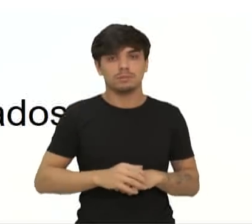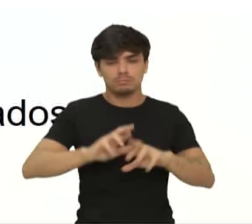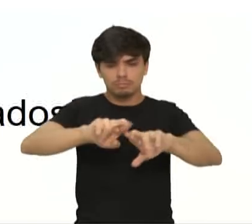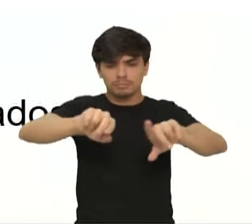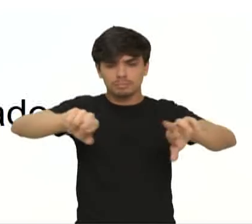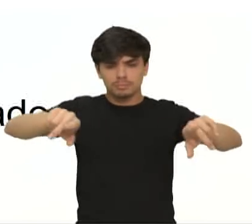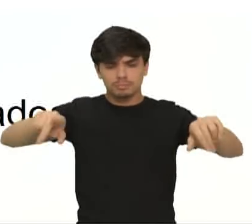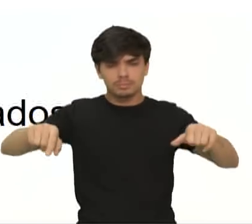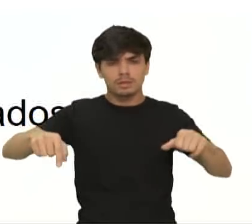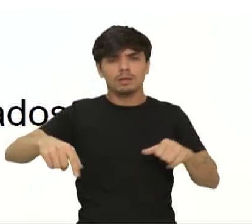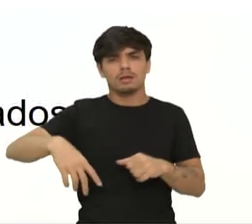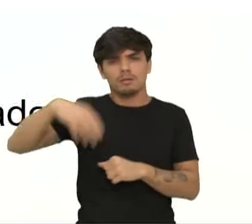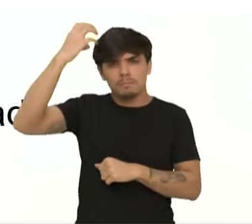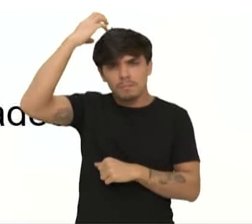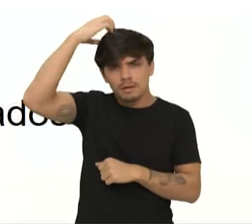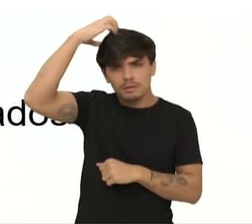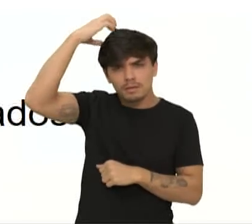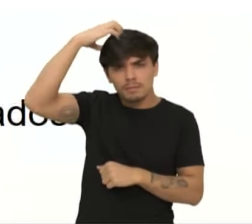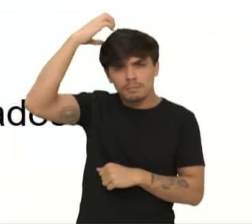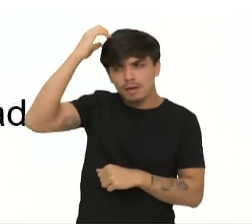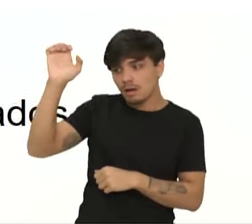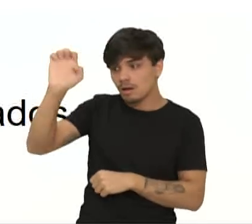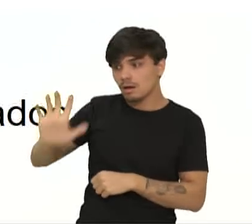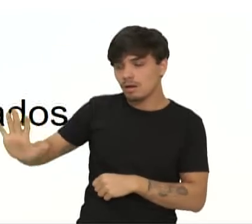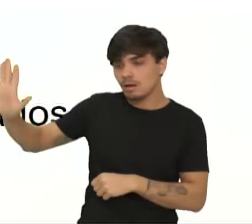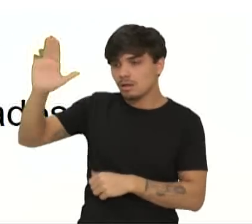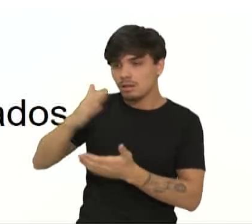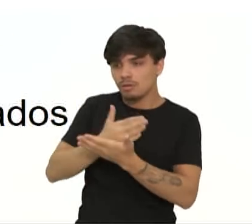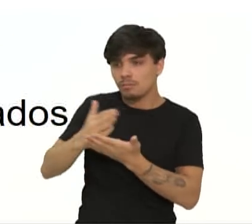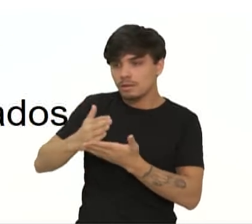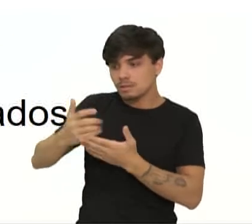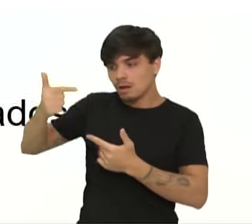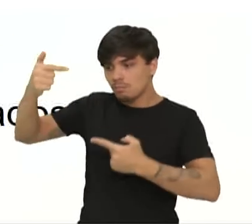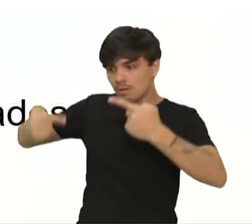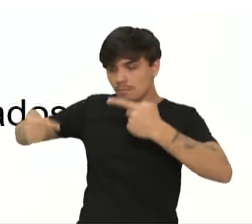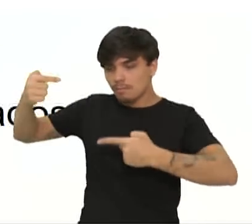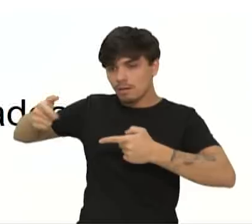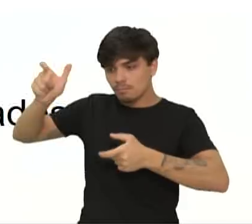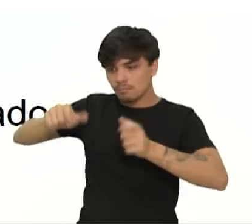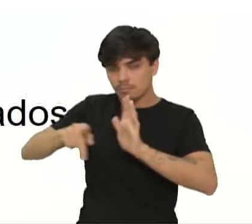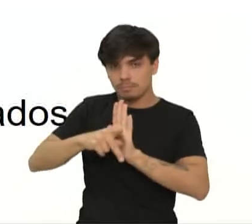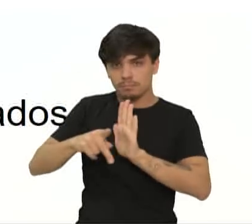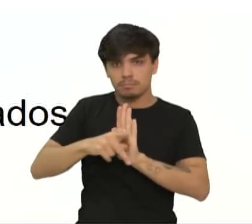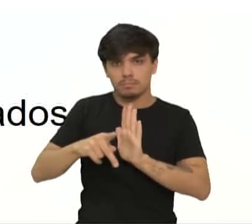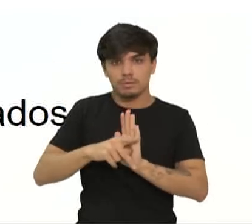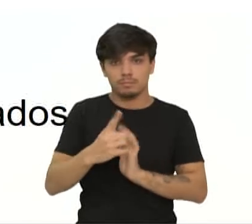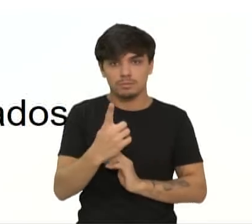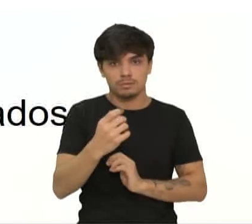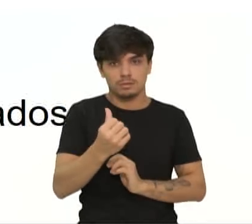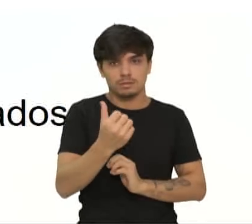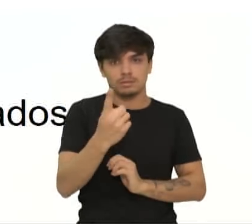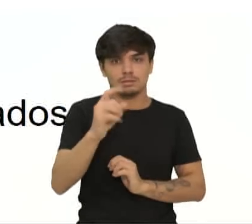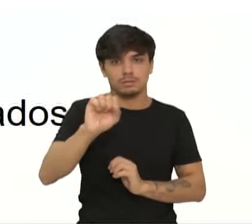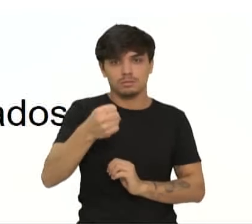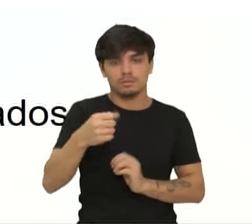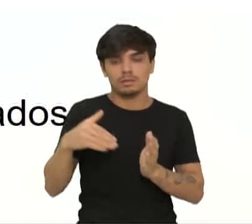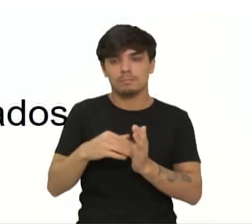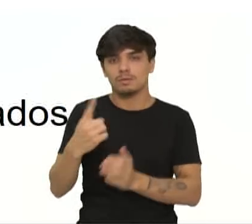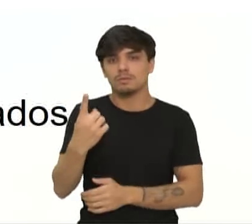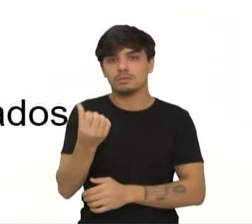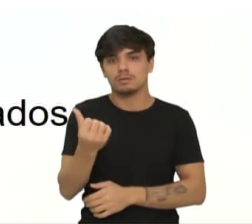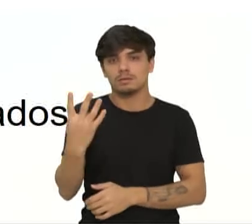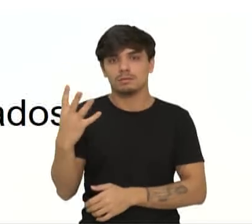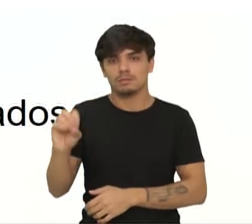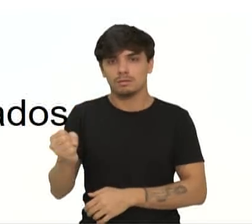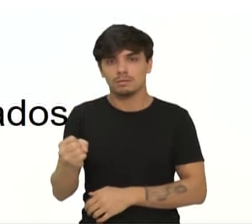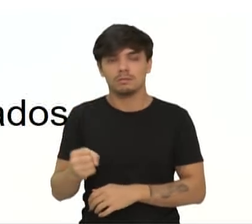diversos principados europeus travaram entre si, de 1618 a 1648. Lembra que a gente